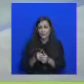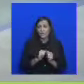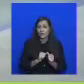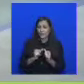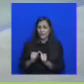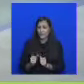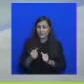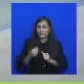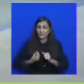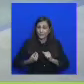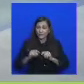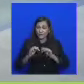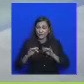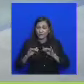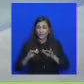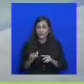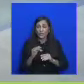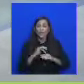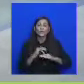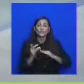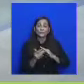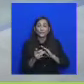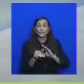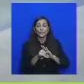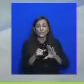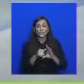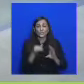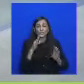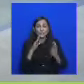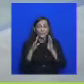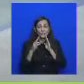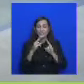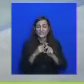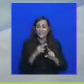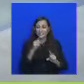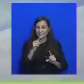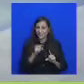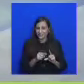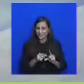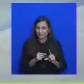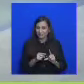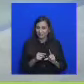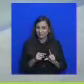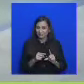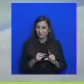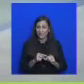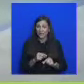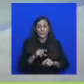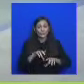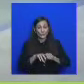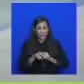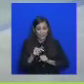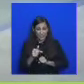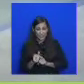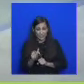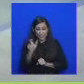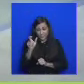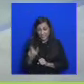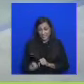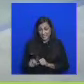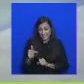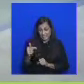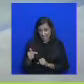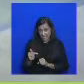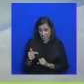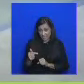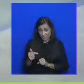a transmissão ao vivo através do Facebook, YouTube, da Caixa e da Rede TV. No Super 7 você tem 7 colunas